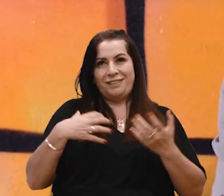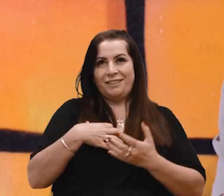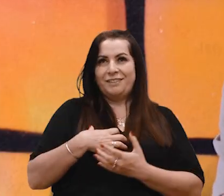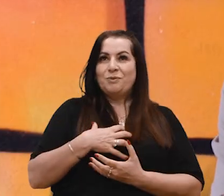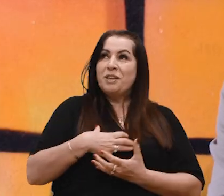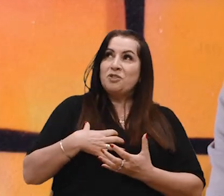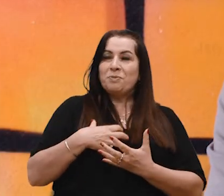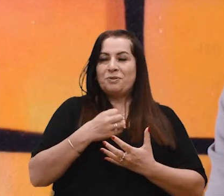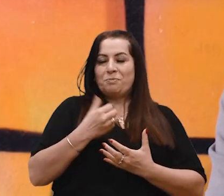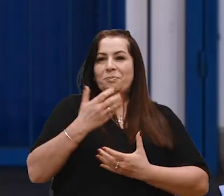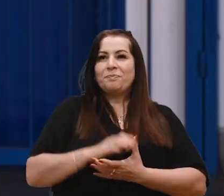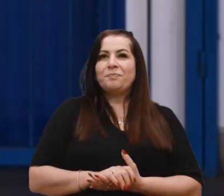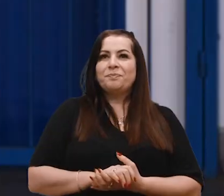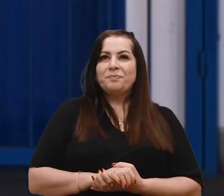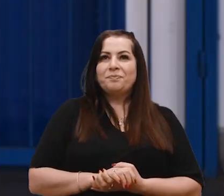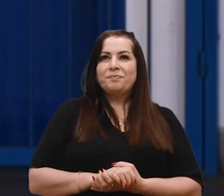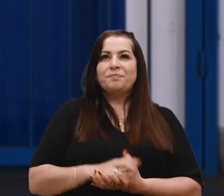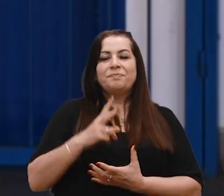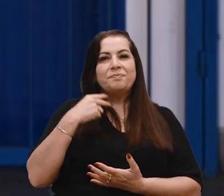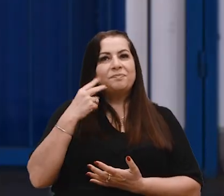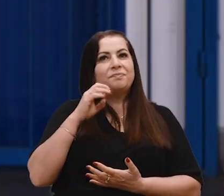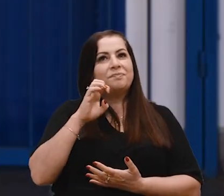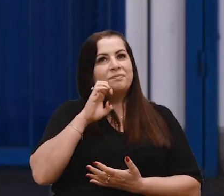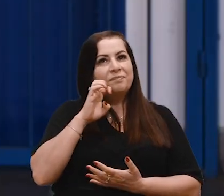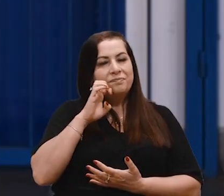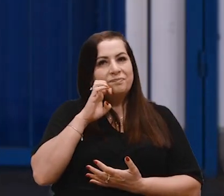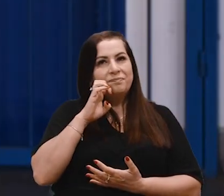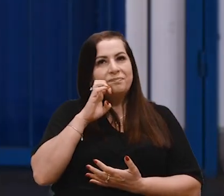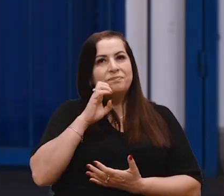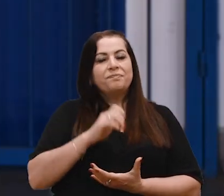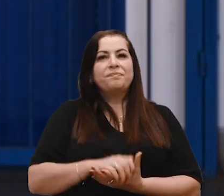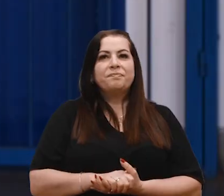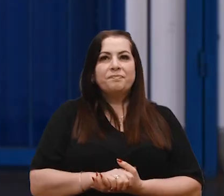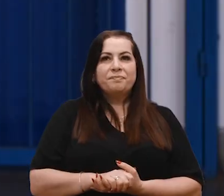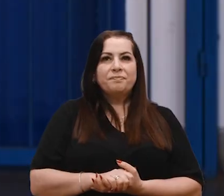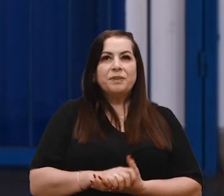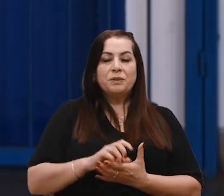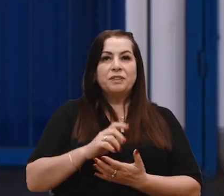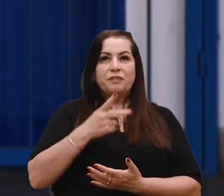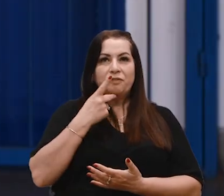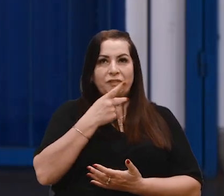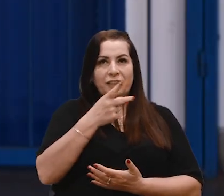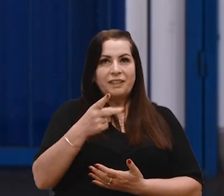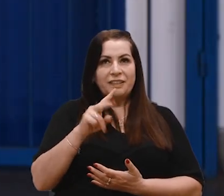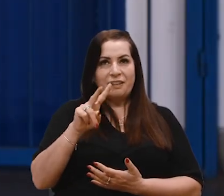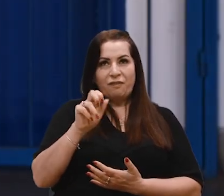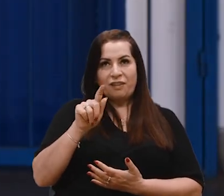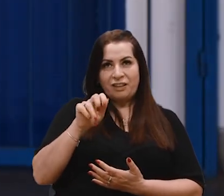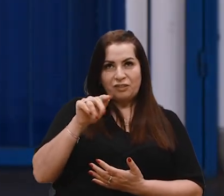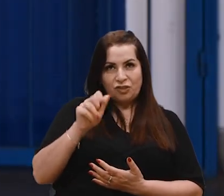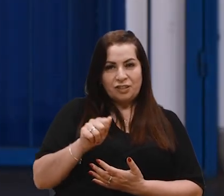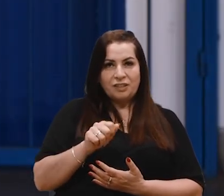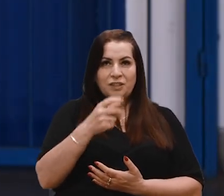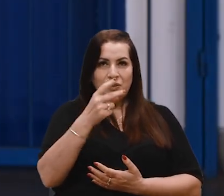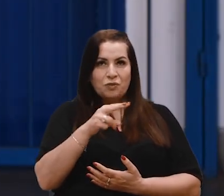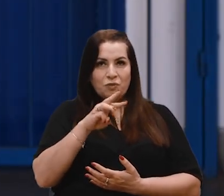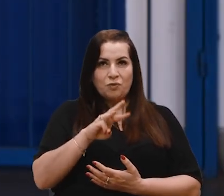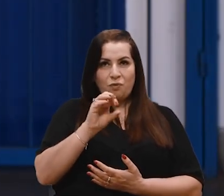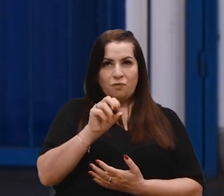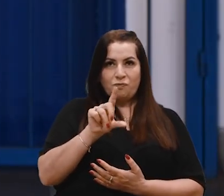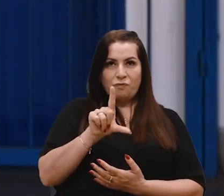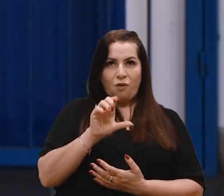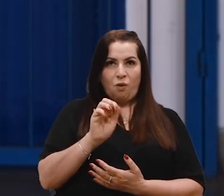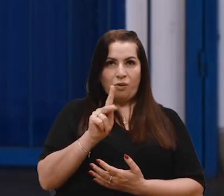privilégio maior ainda. Vereadora Estela, a senhora, o depoimento da Valentina e também